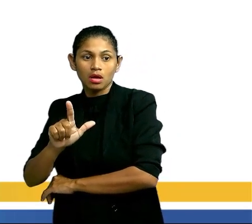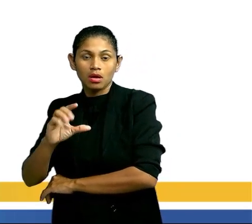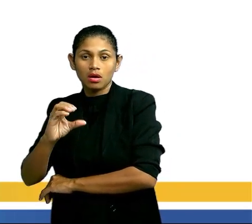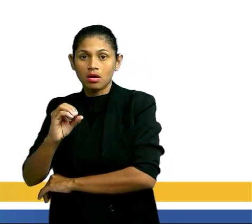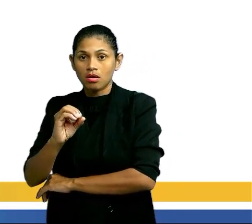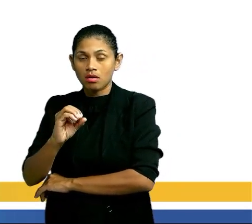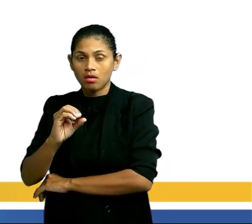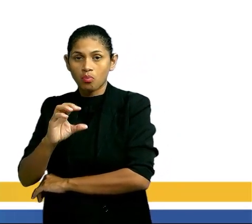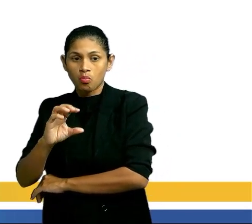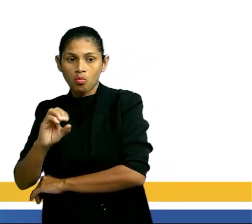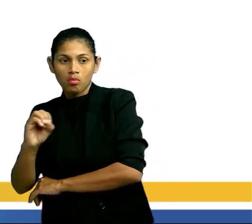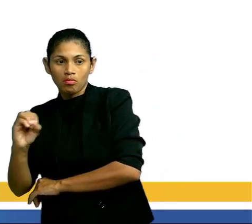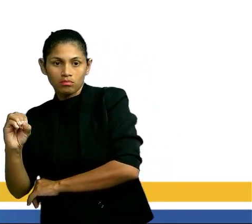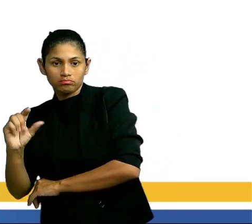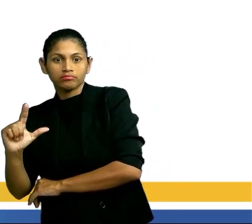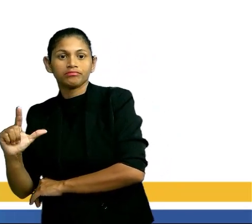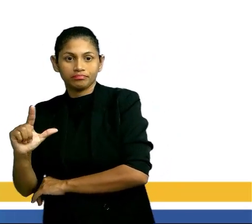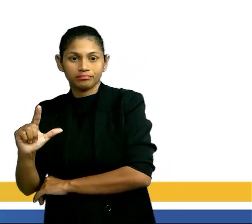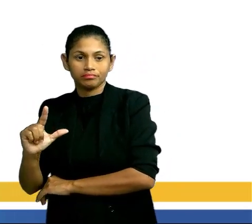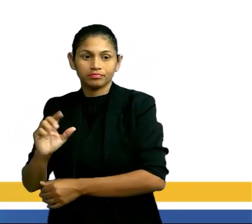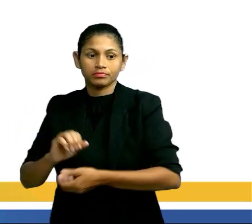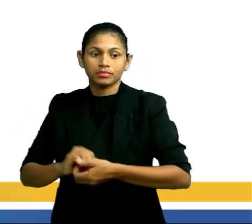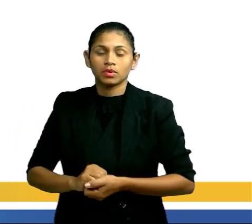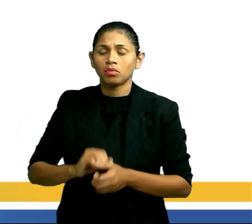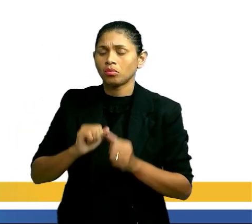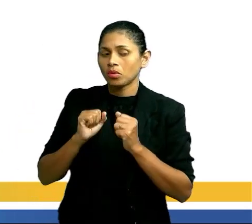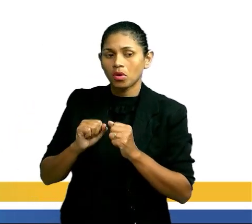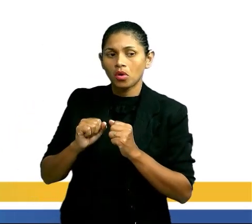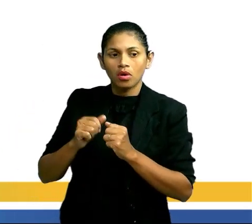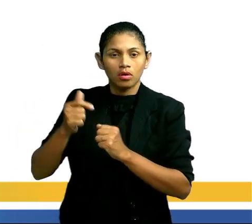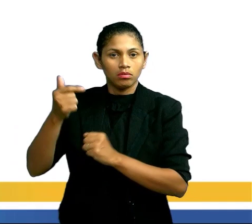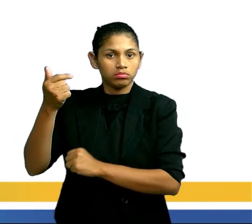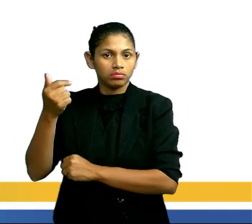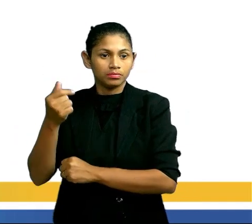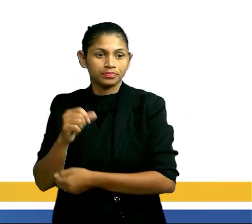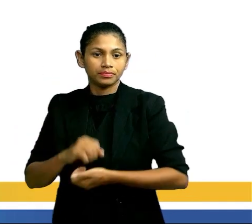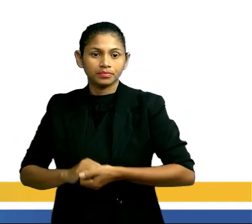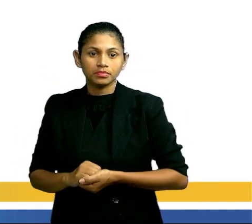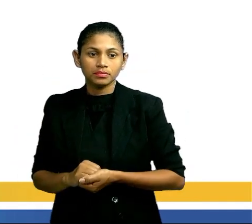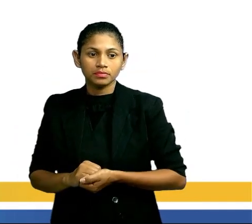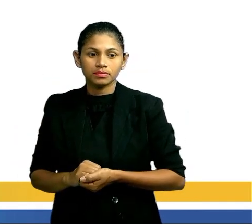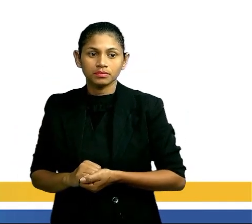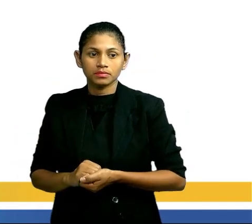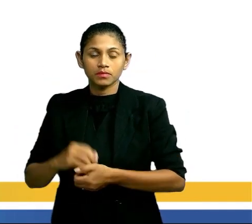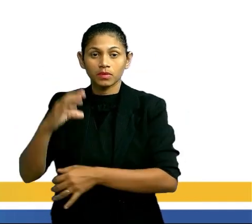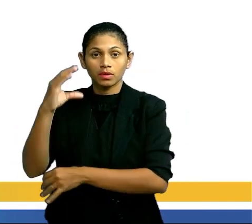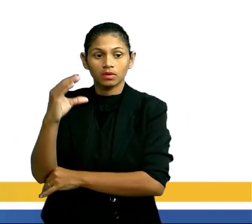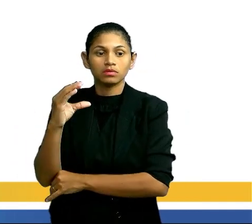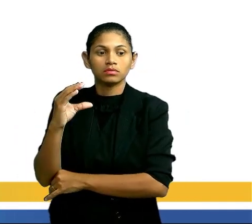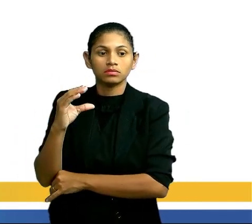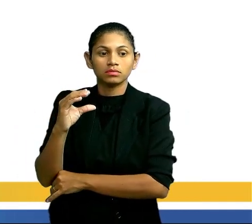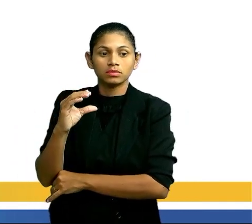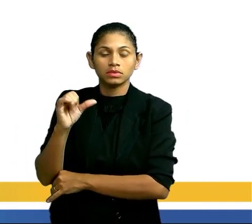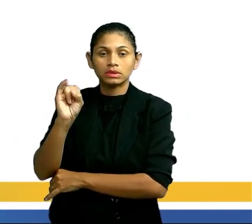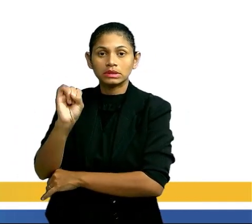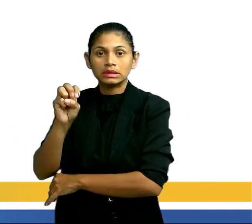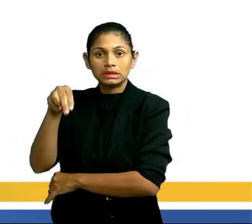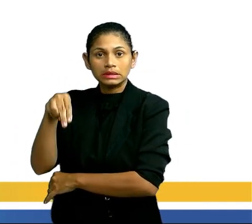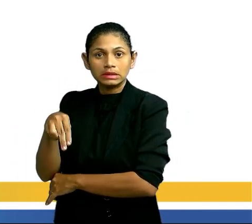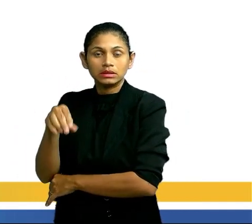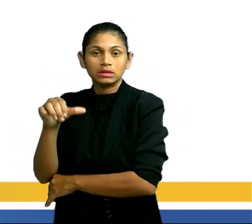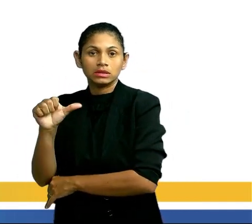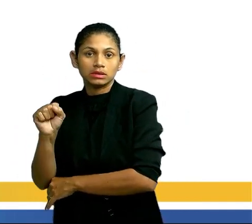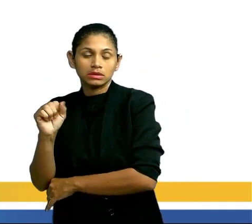um poliol, que é um poliálcool. Então, a hidroxila no carbono insaturado, ela vai ser caracterizada como